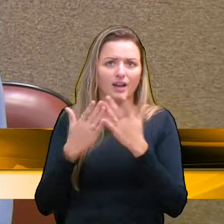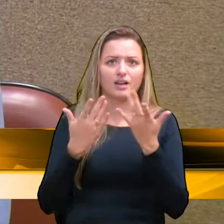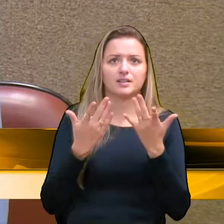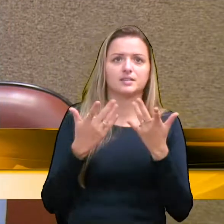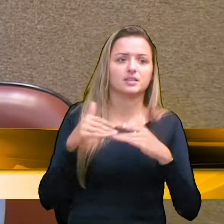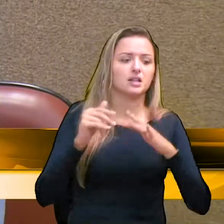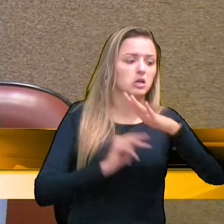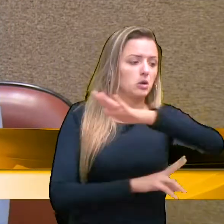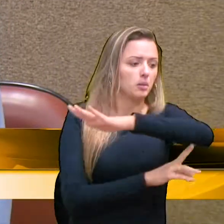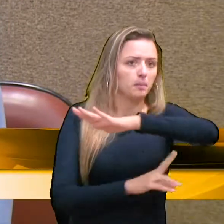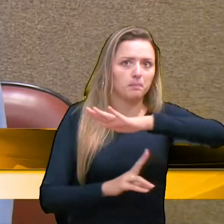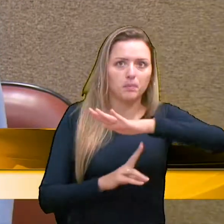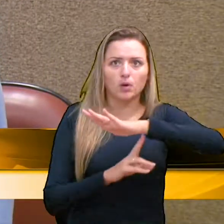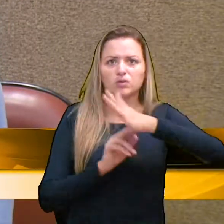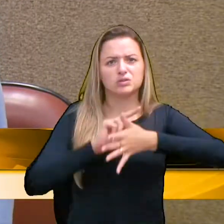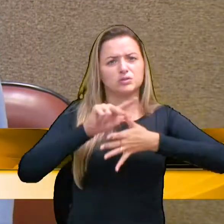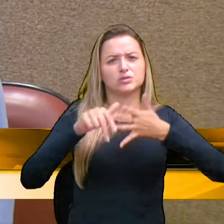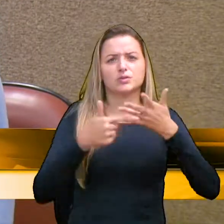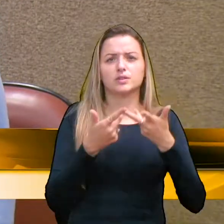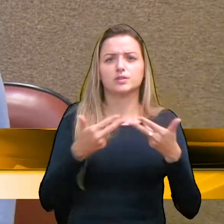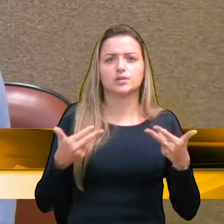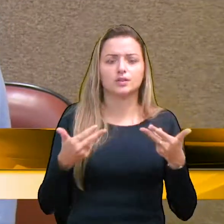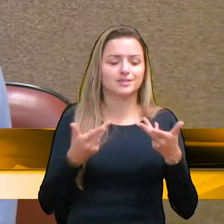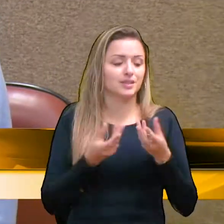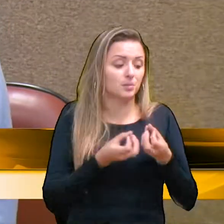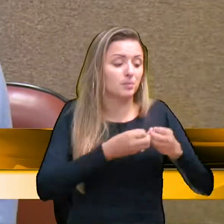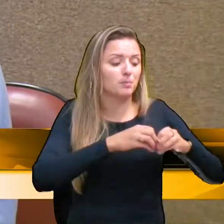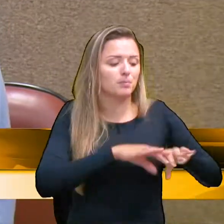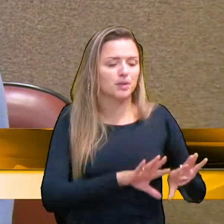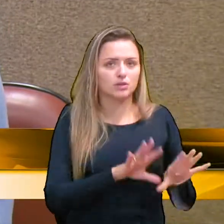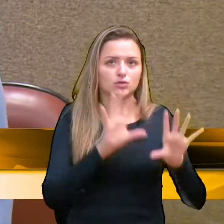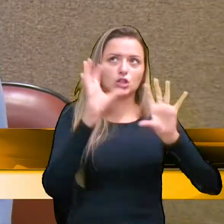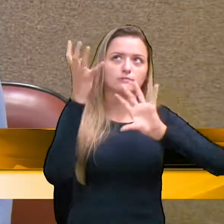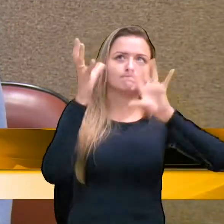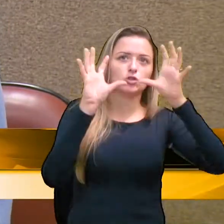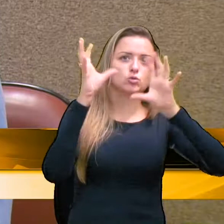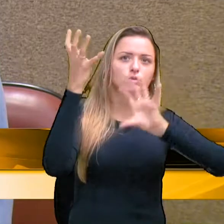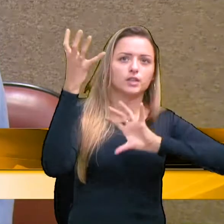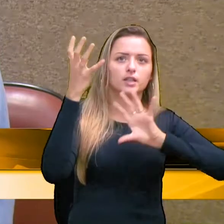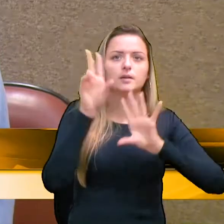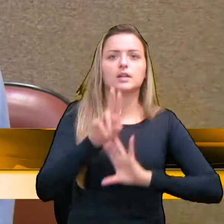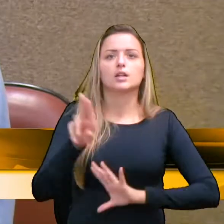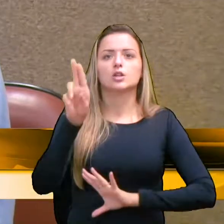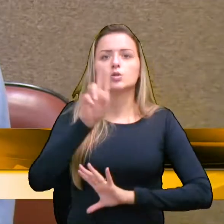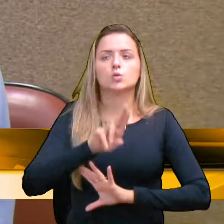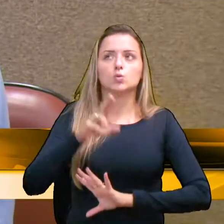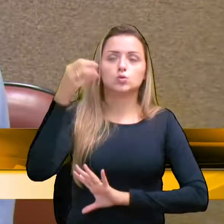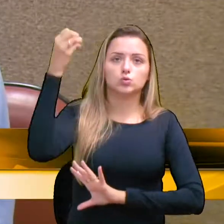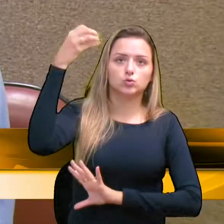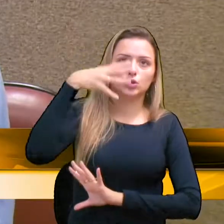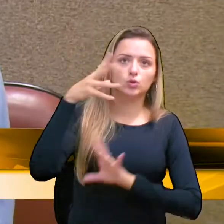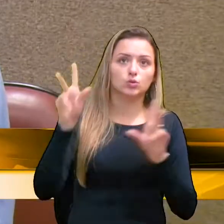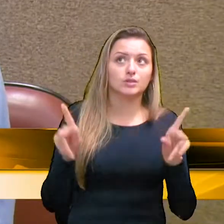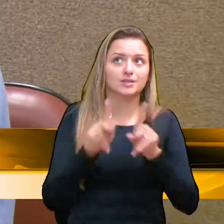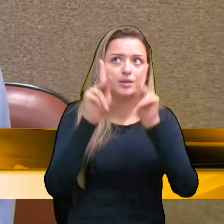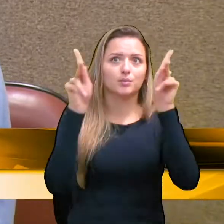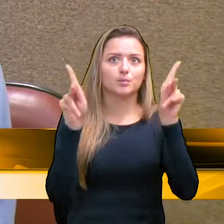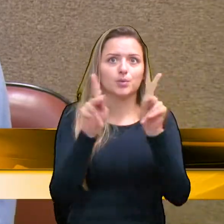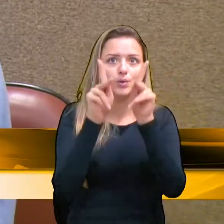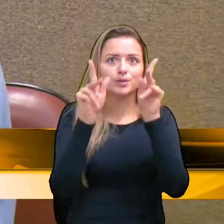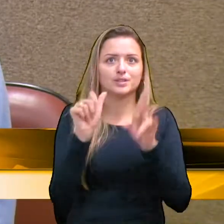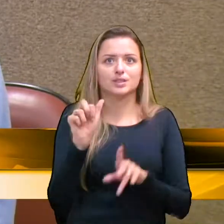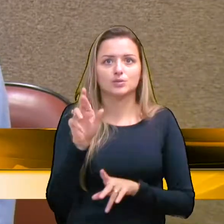ferrovias, pontes, etc., que interferem na própria mudança climática, no consumo de energia, na poluição do ar, no uso da